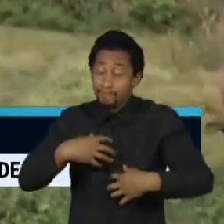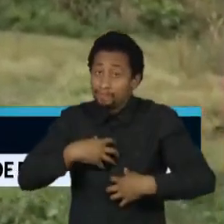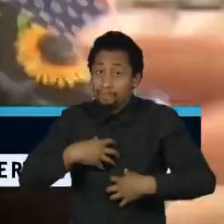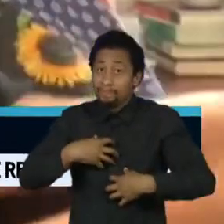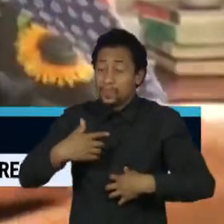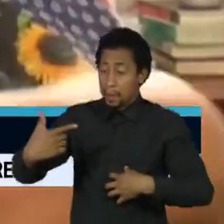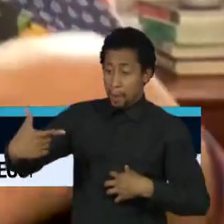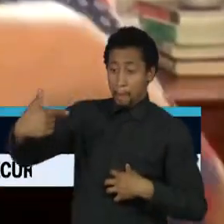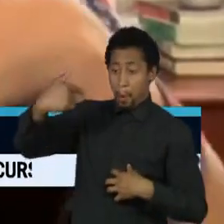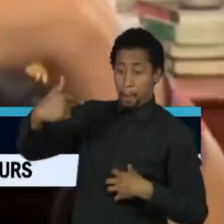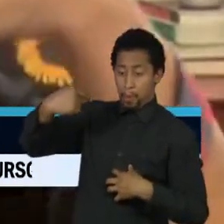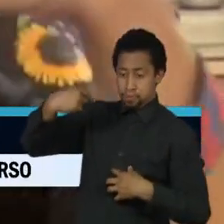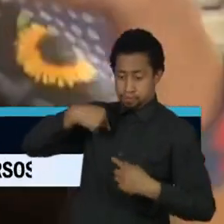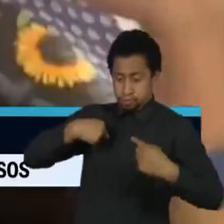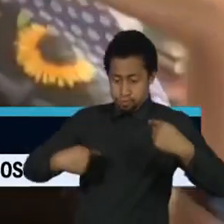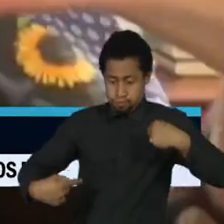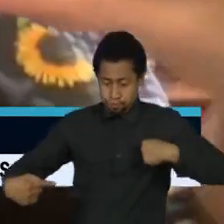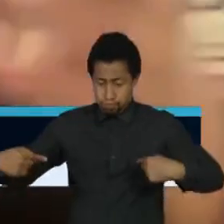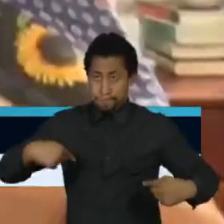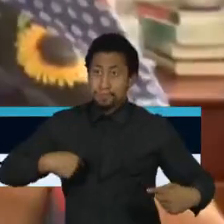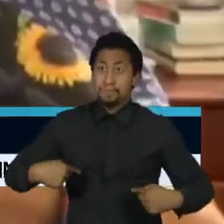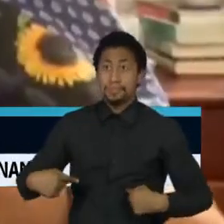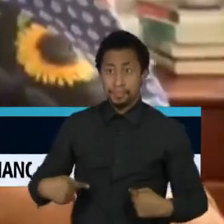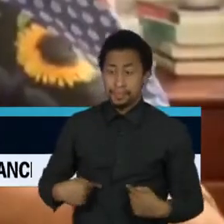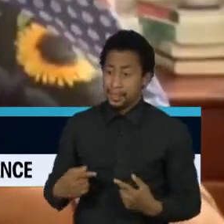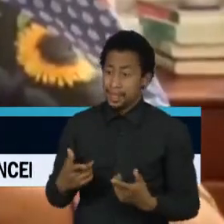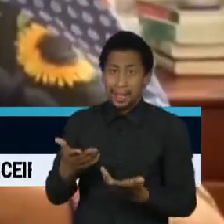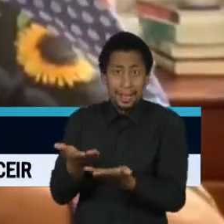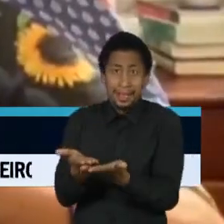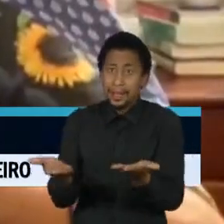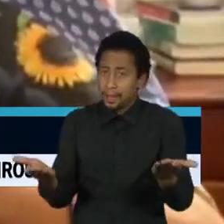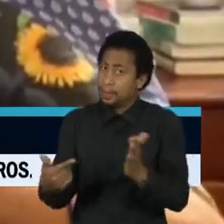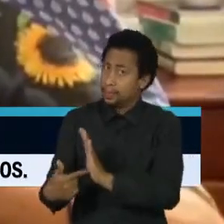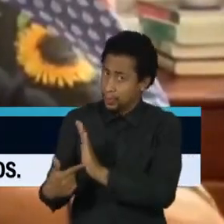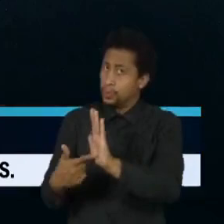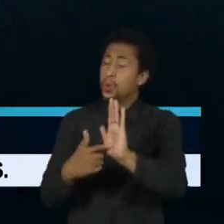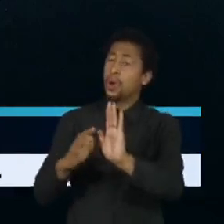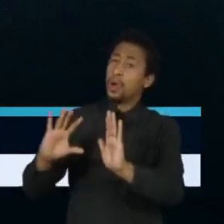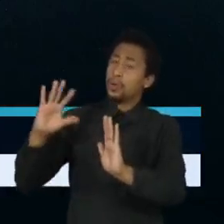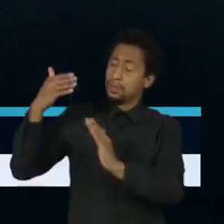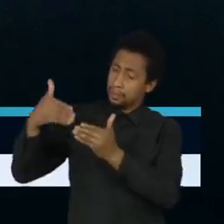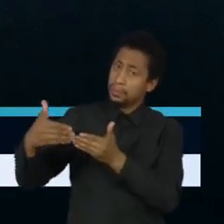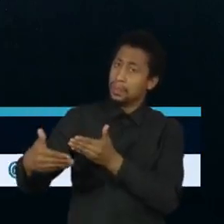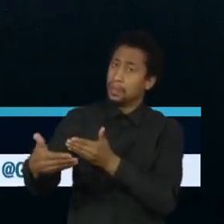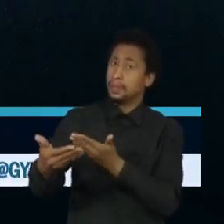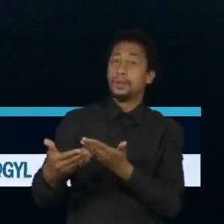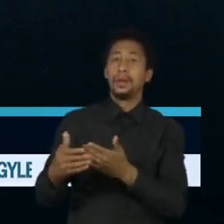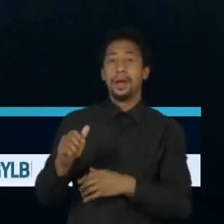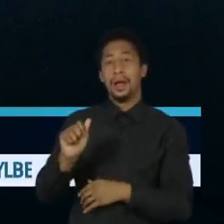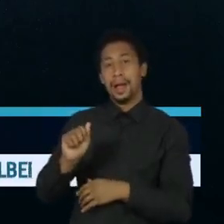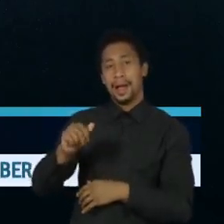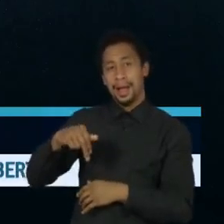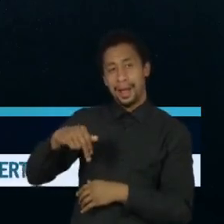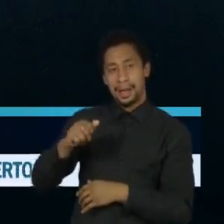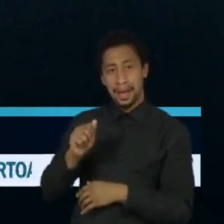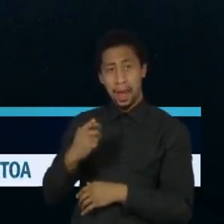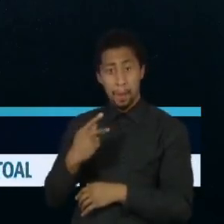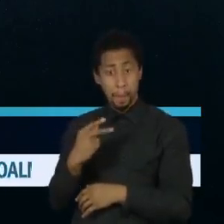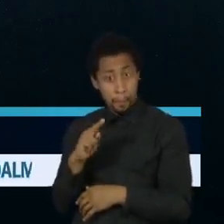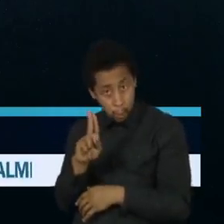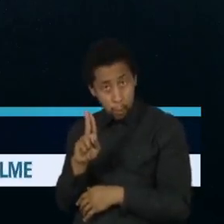tombam. A escalada de violência está aumentando, como mostrou os acontecimentos, né, em Anapu agora nessa